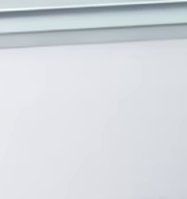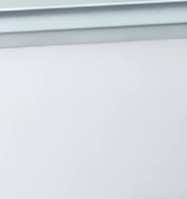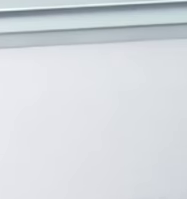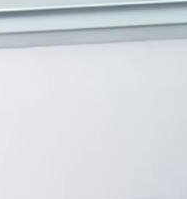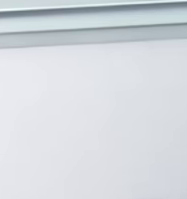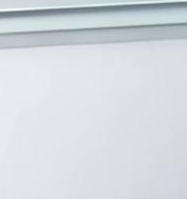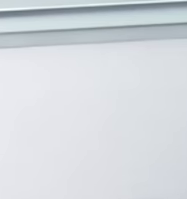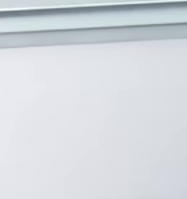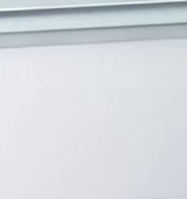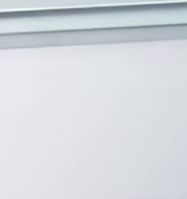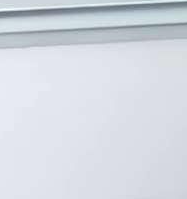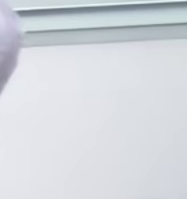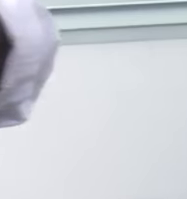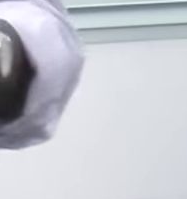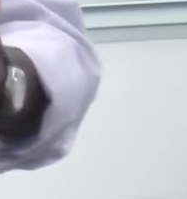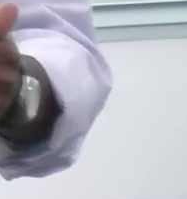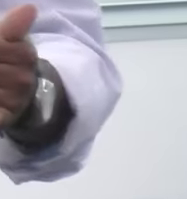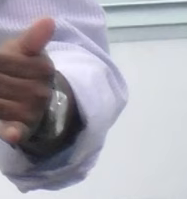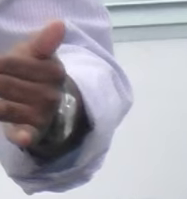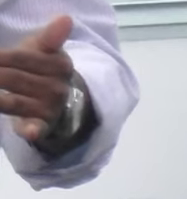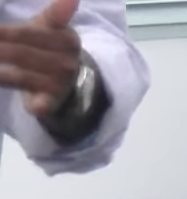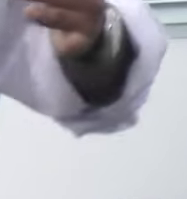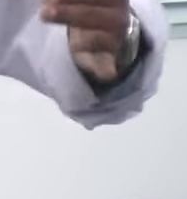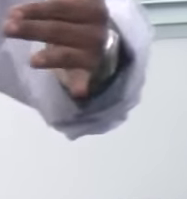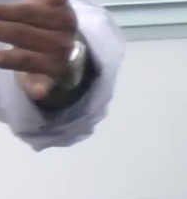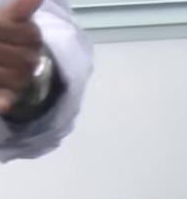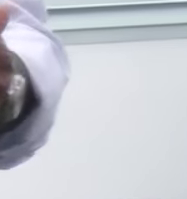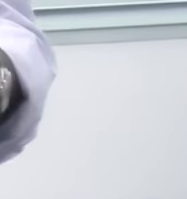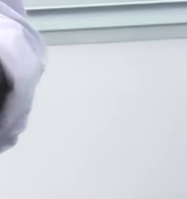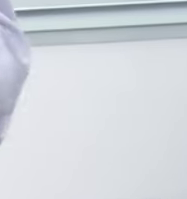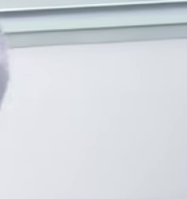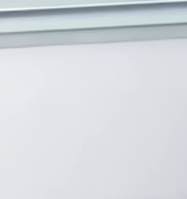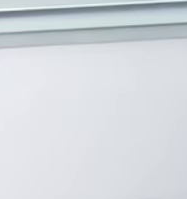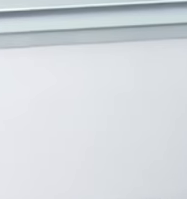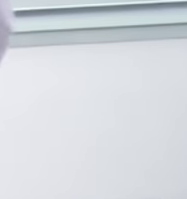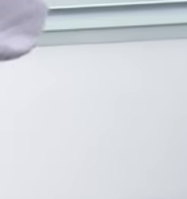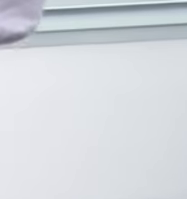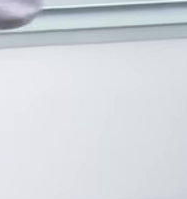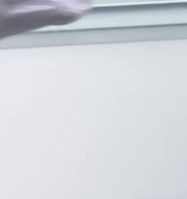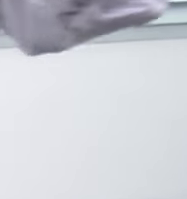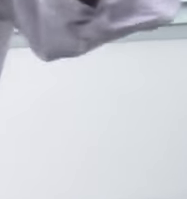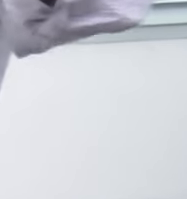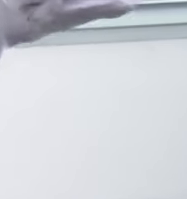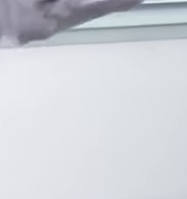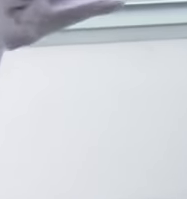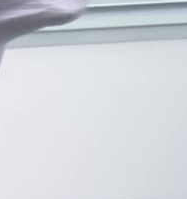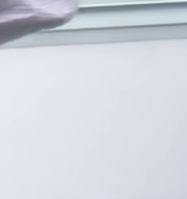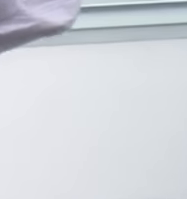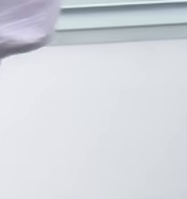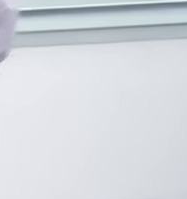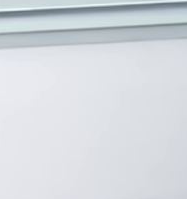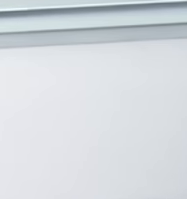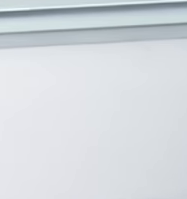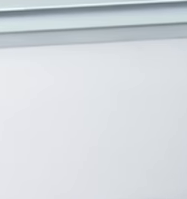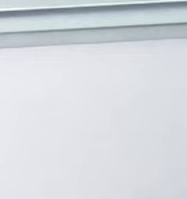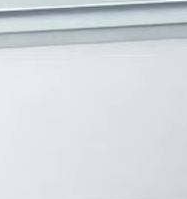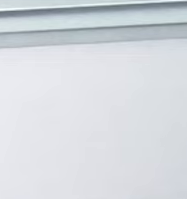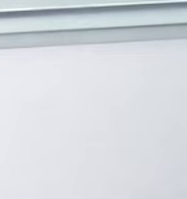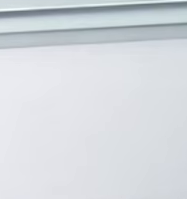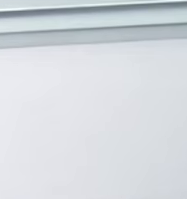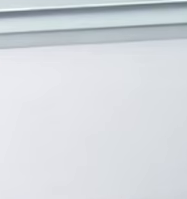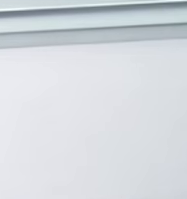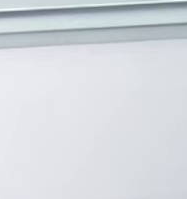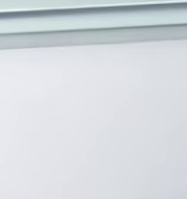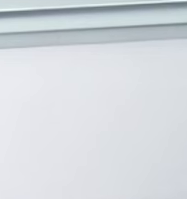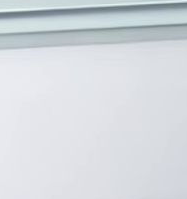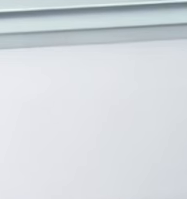Há 30 anos atrás, quando a Light foi privatizada, foi entregue a concessão, os deputados aqui podem fazer uma